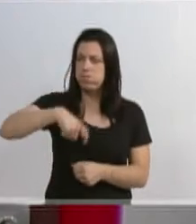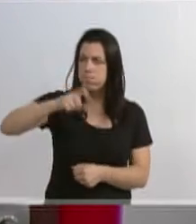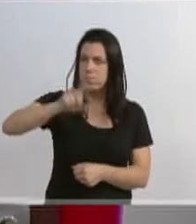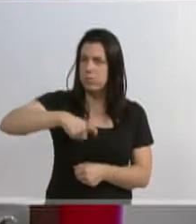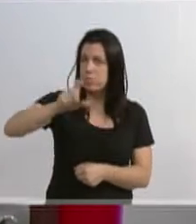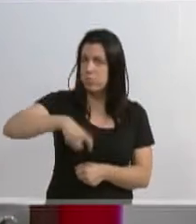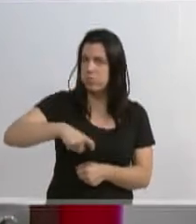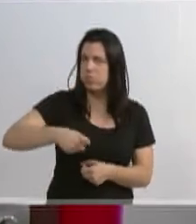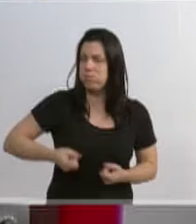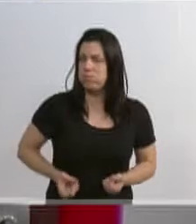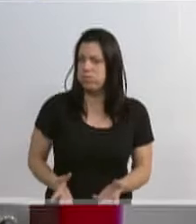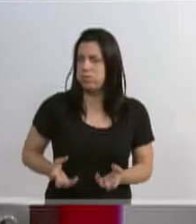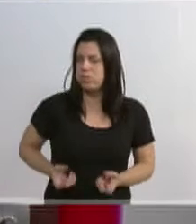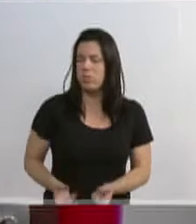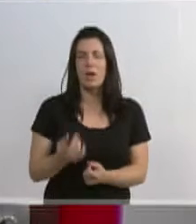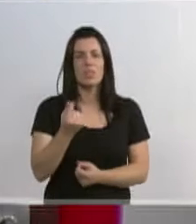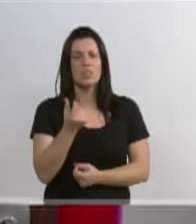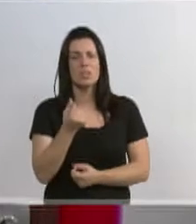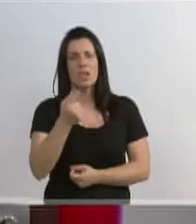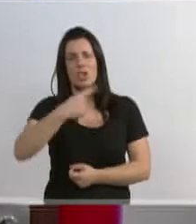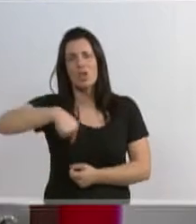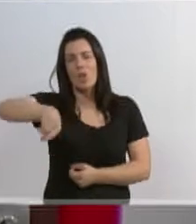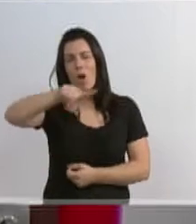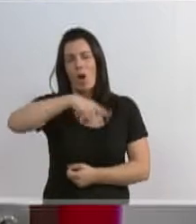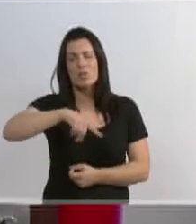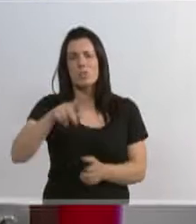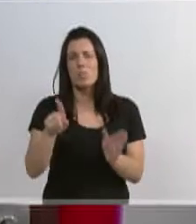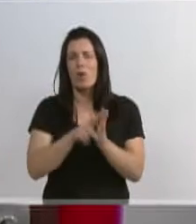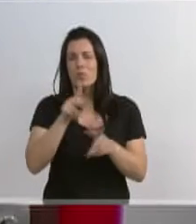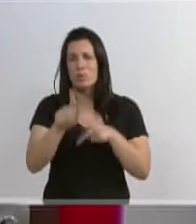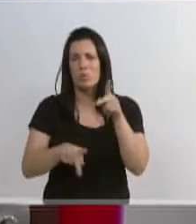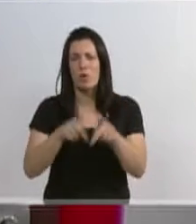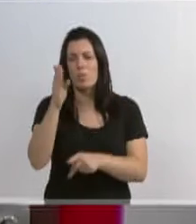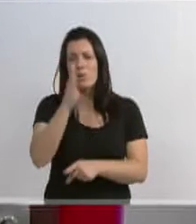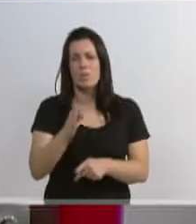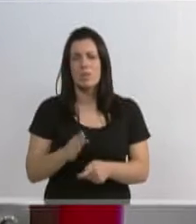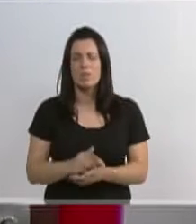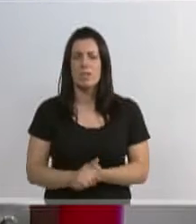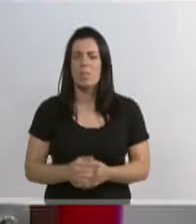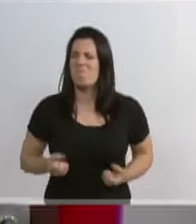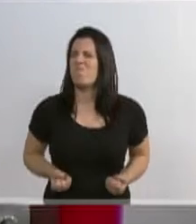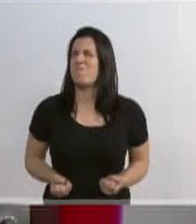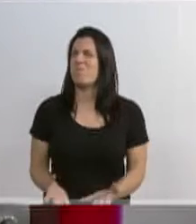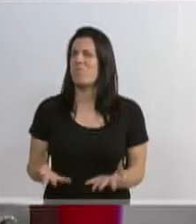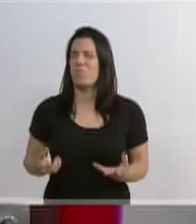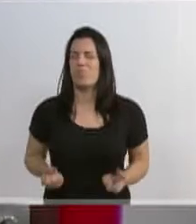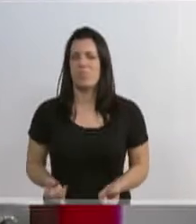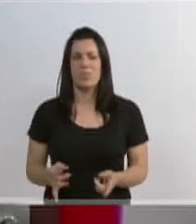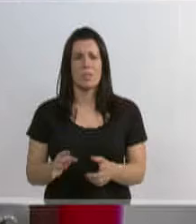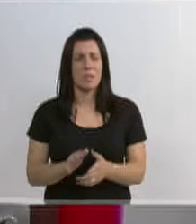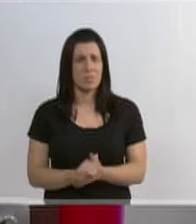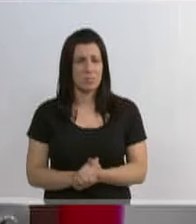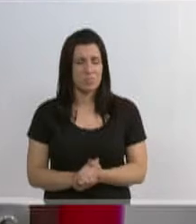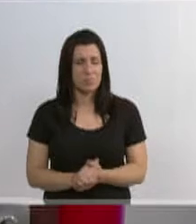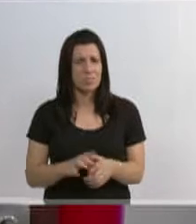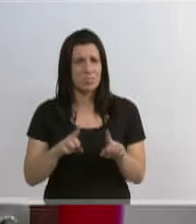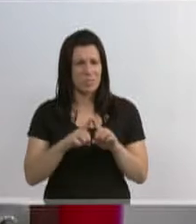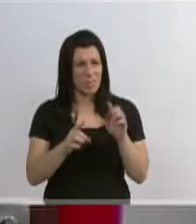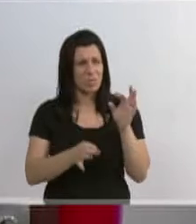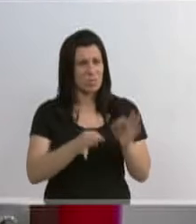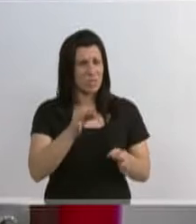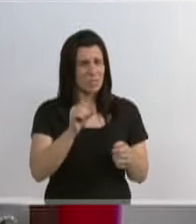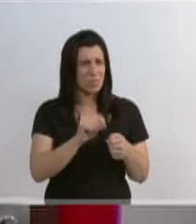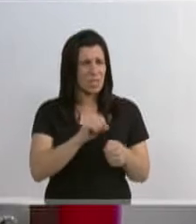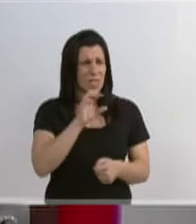zup. Dinheiro nosso, dinheiro do povo brasileiro. Foi a maior farra. E aí o juiz, né, dá uma dessa.